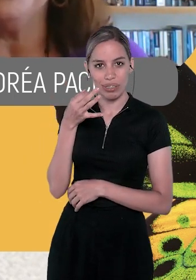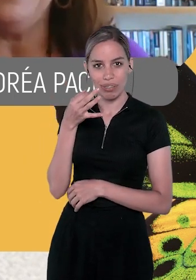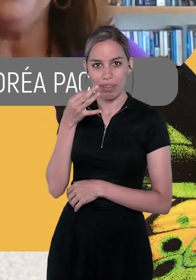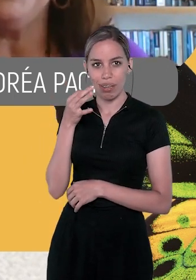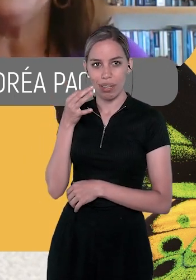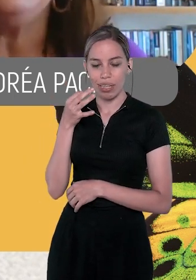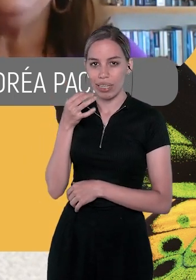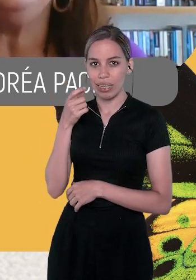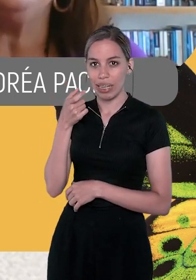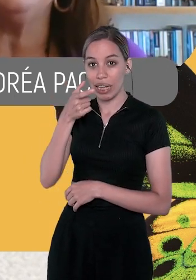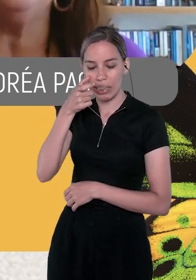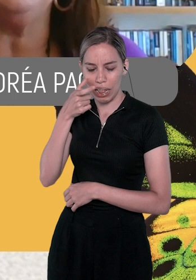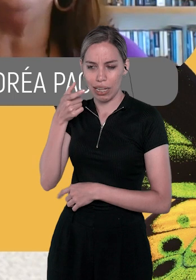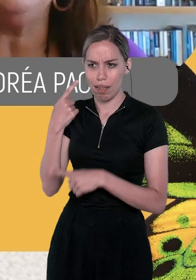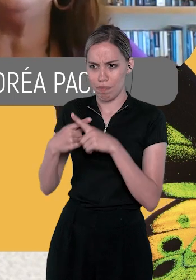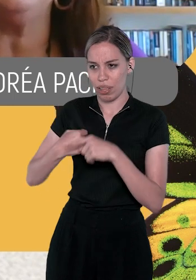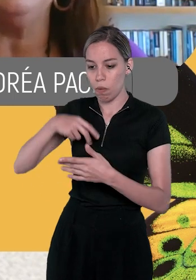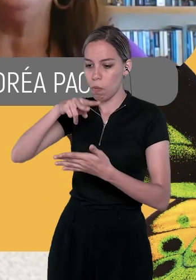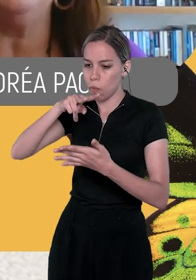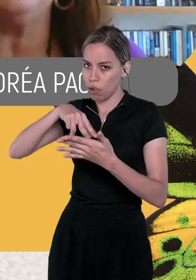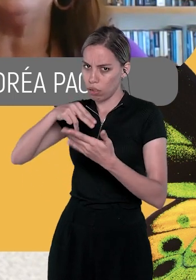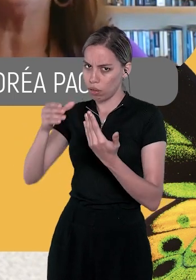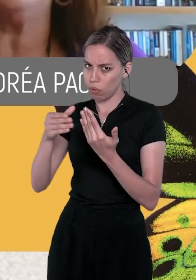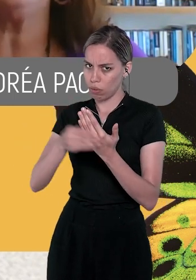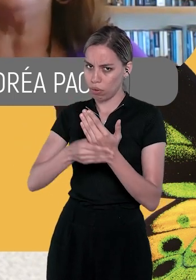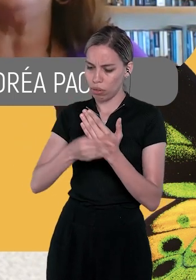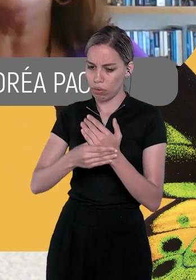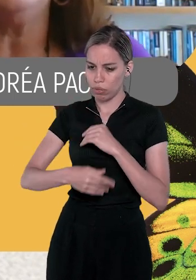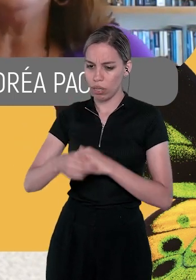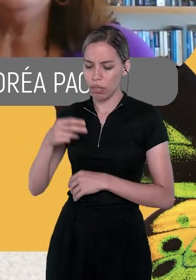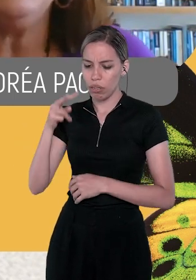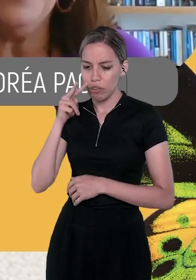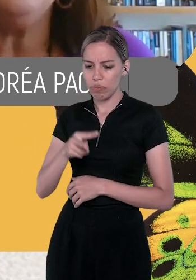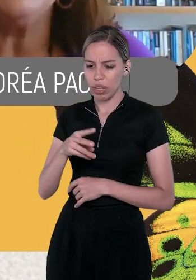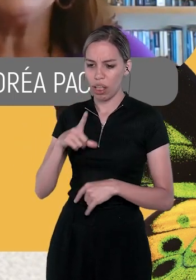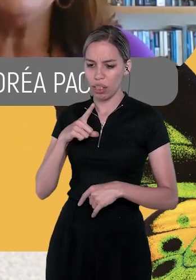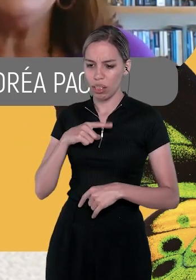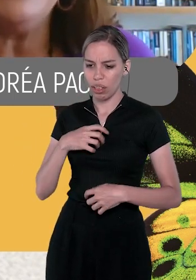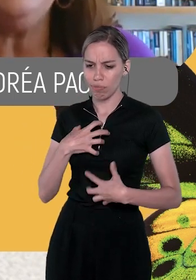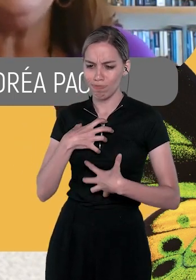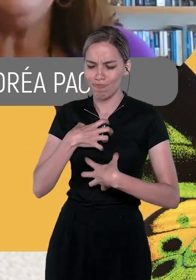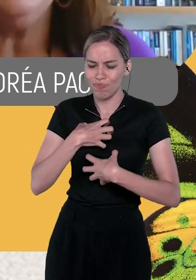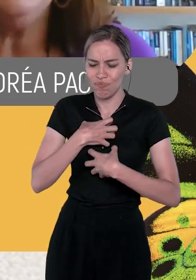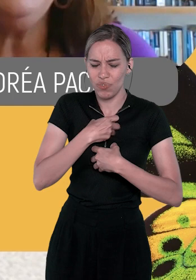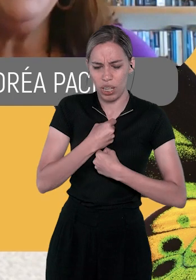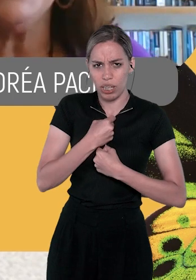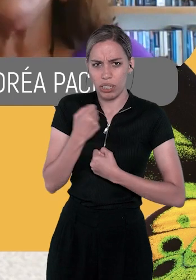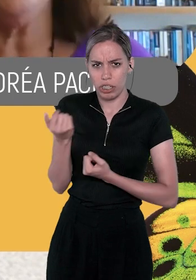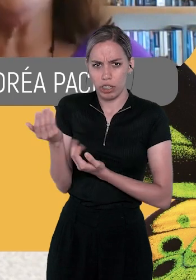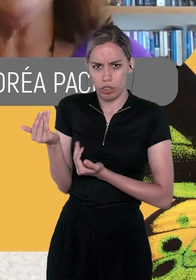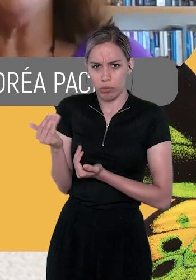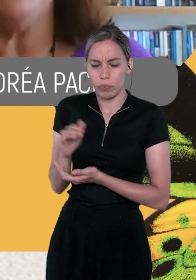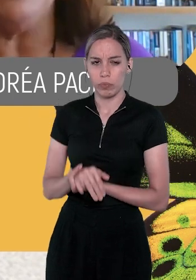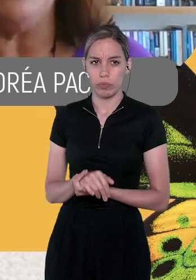apresentação breve, porque eu li o livro também a partir da angústia da juventude, que é uma questão que tem me